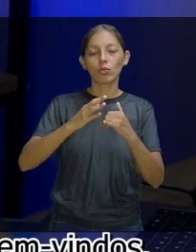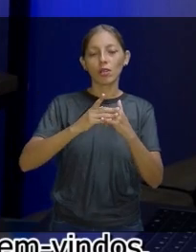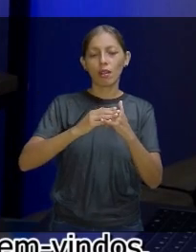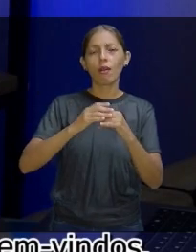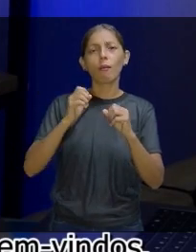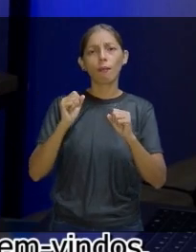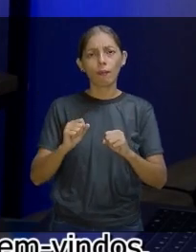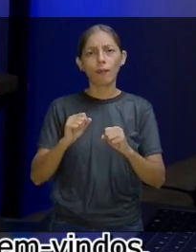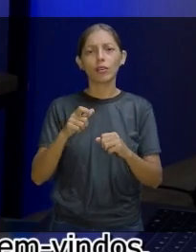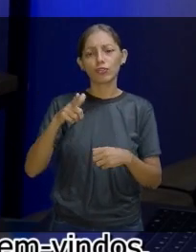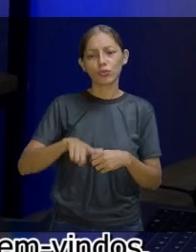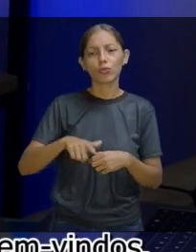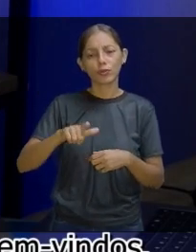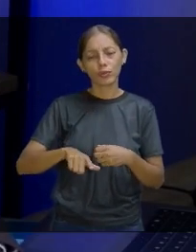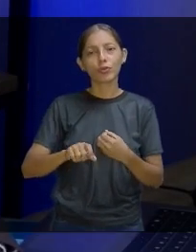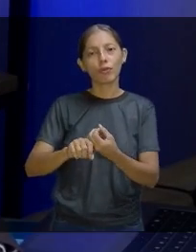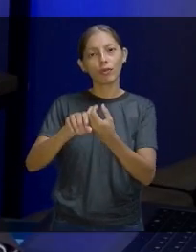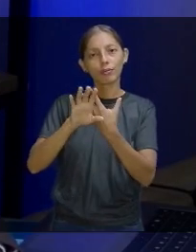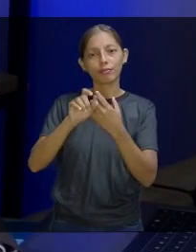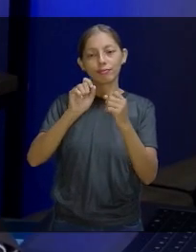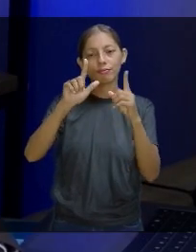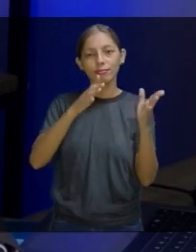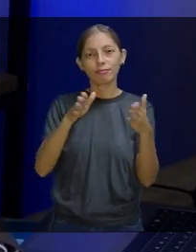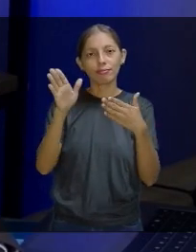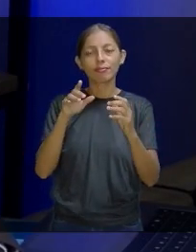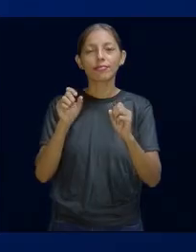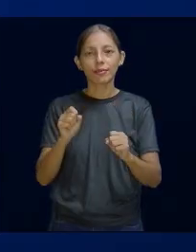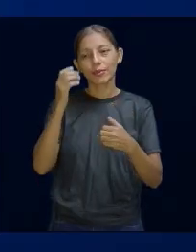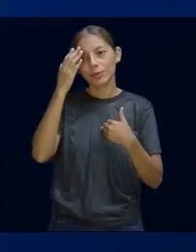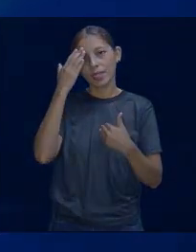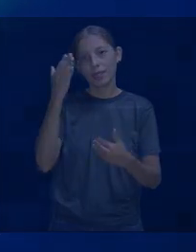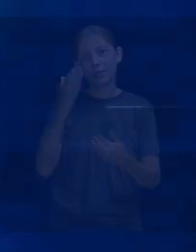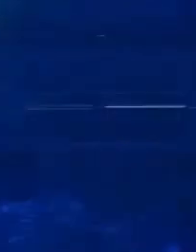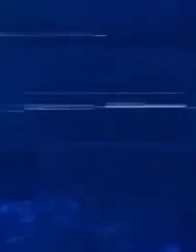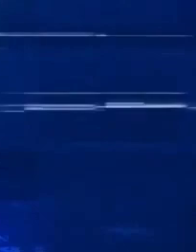suas sugestões e comentários que serão muito bem-vindos. Obrigado e até a próxima.